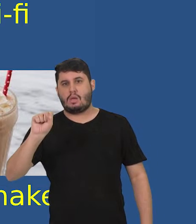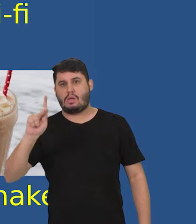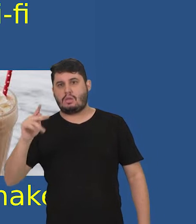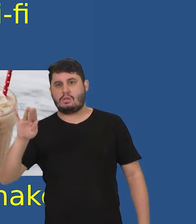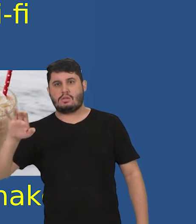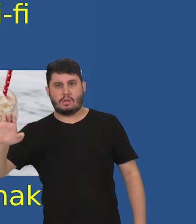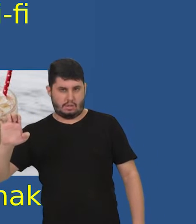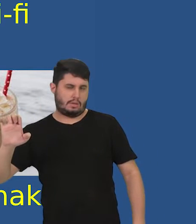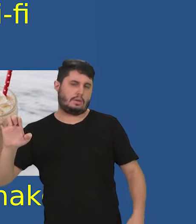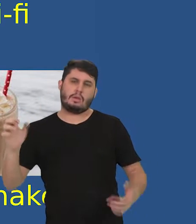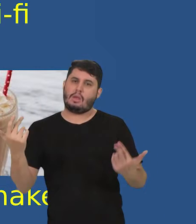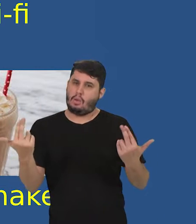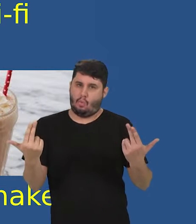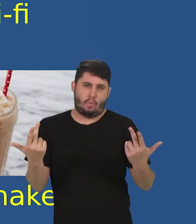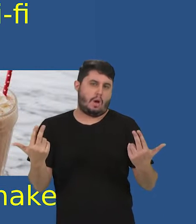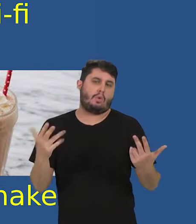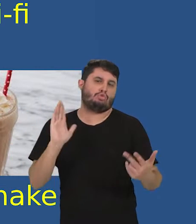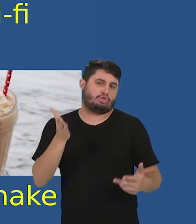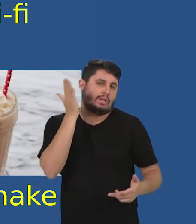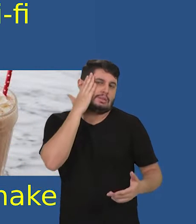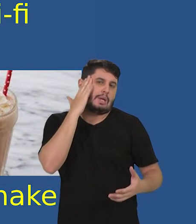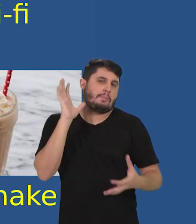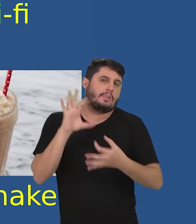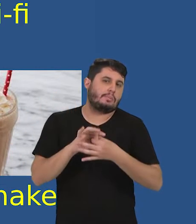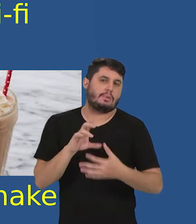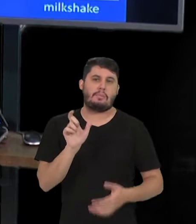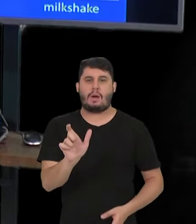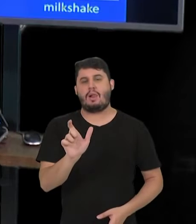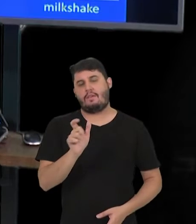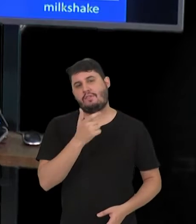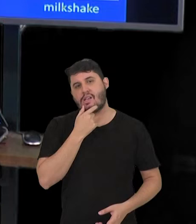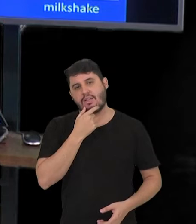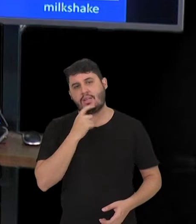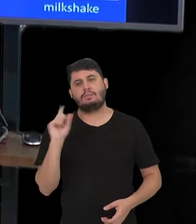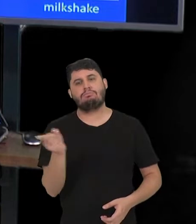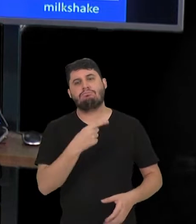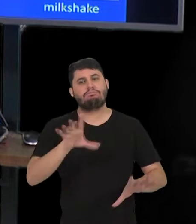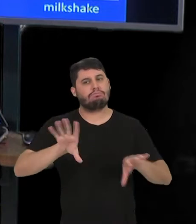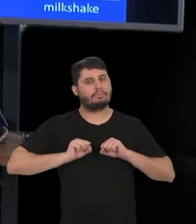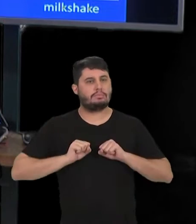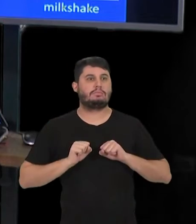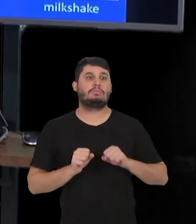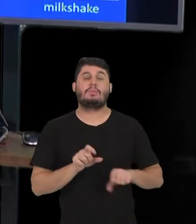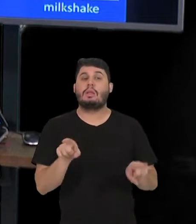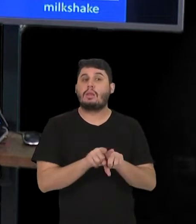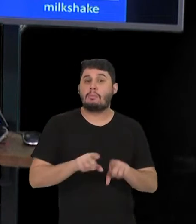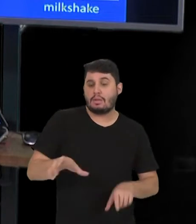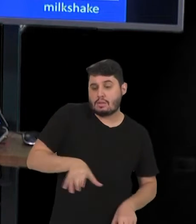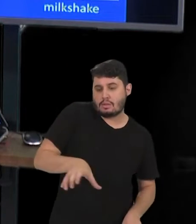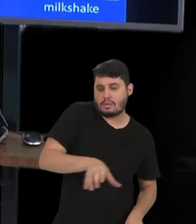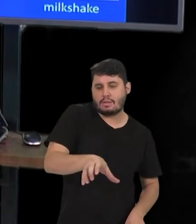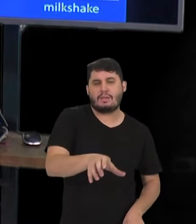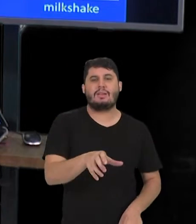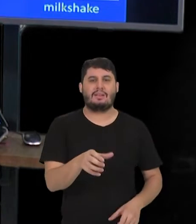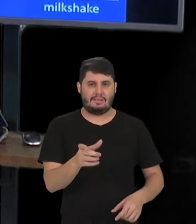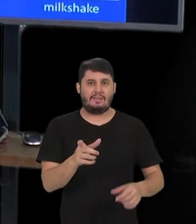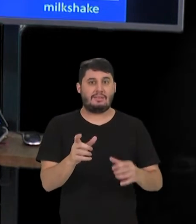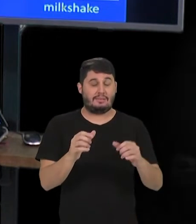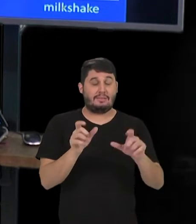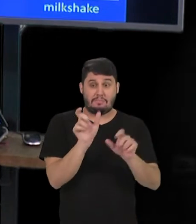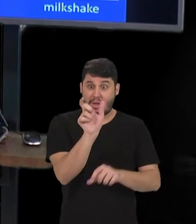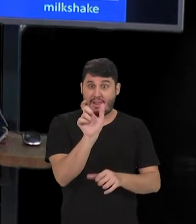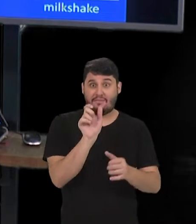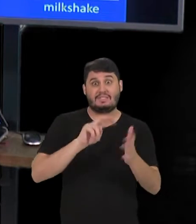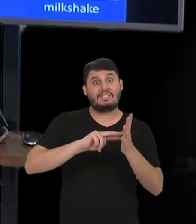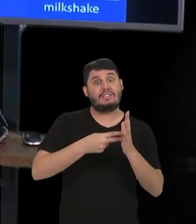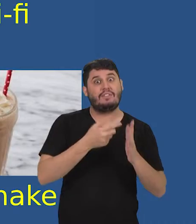coisa acontece com o mouse, né? Que é também que é o ratinho, mas aqui nesse contexto ele deixa de ser ratinho e passa a ser aquele objeto. Então são palavras